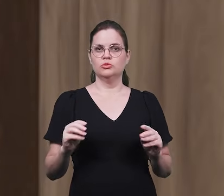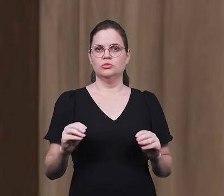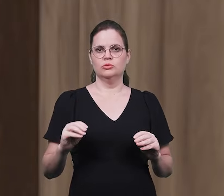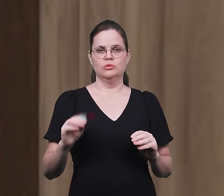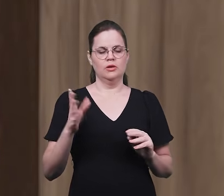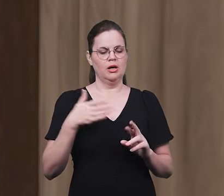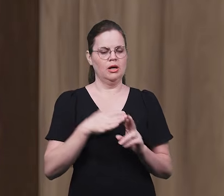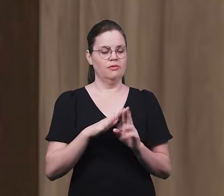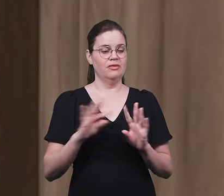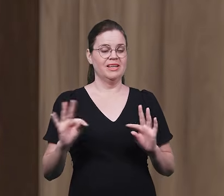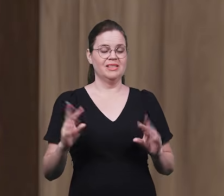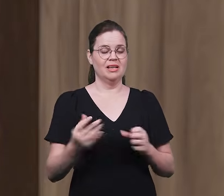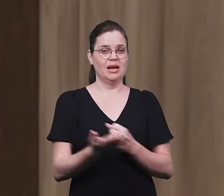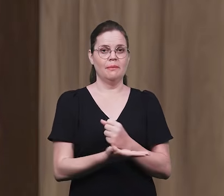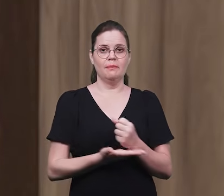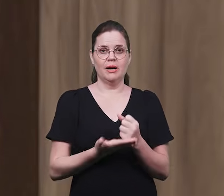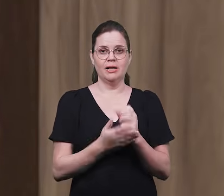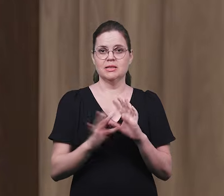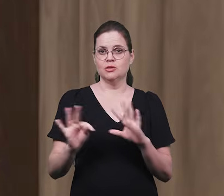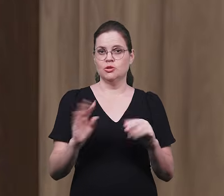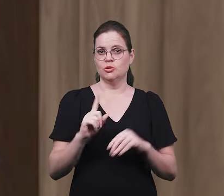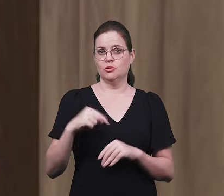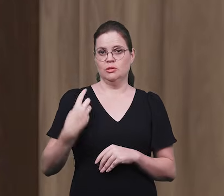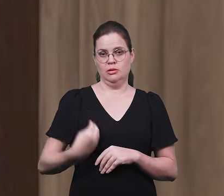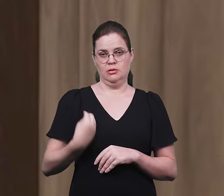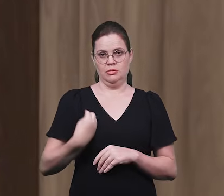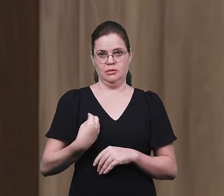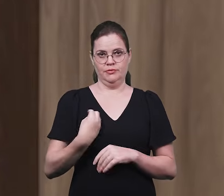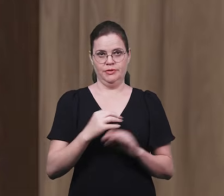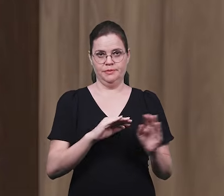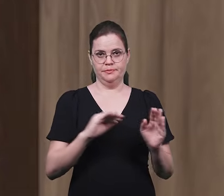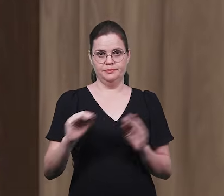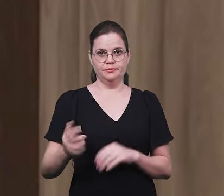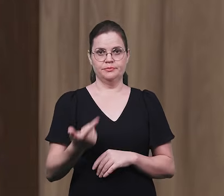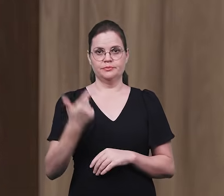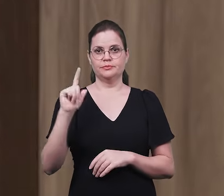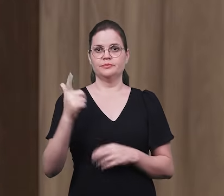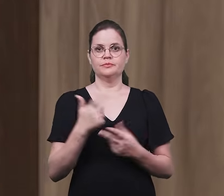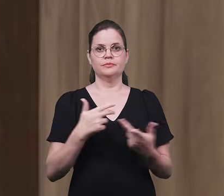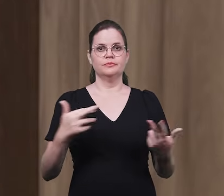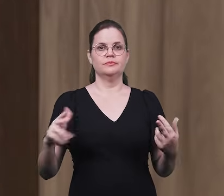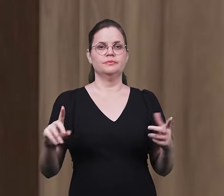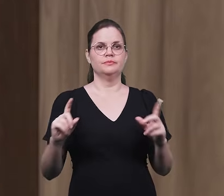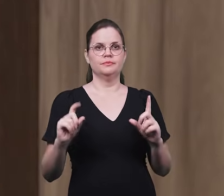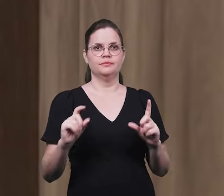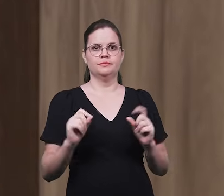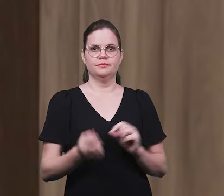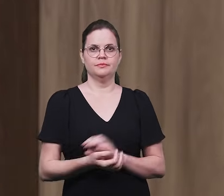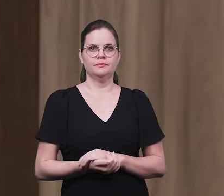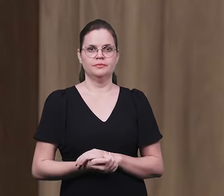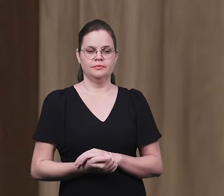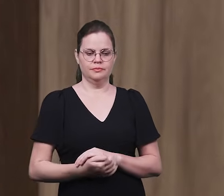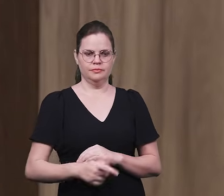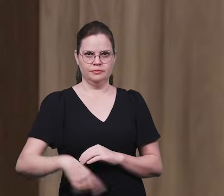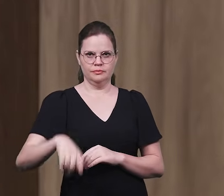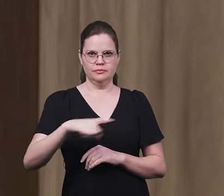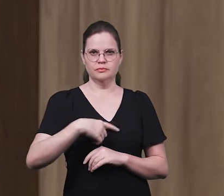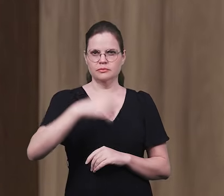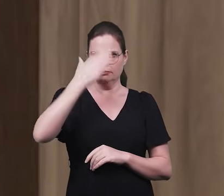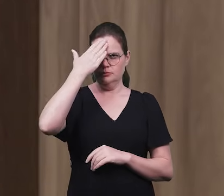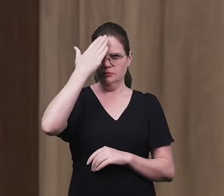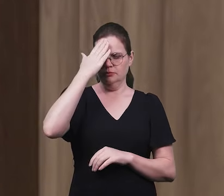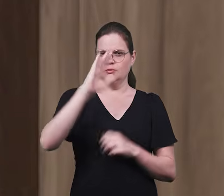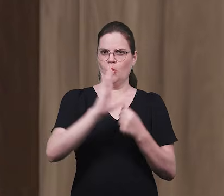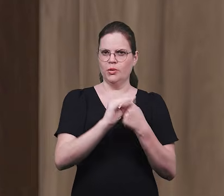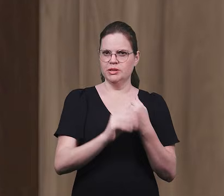Fundamental. A palavra de Deus é o fundamento de tudo para a condução da nossa vida. A outra coisa é o seguinte: